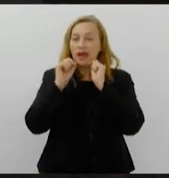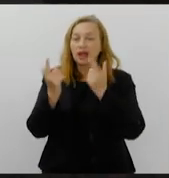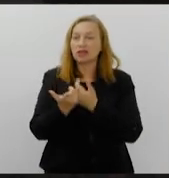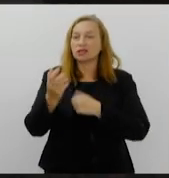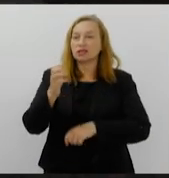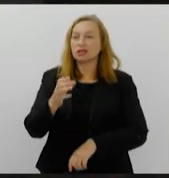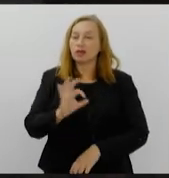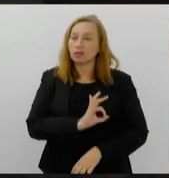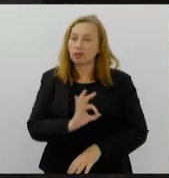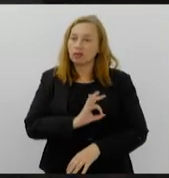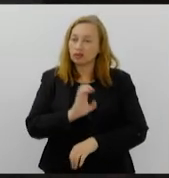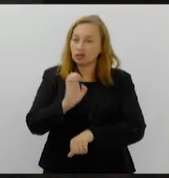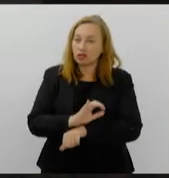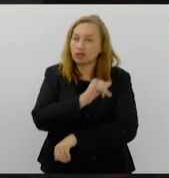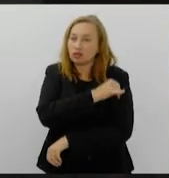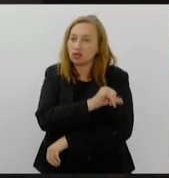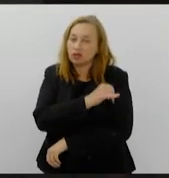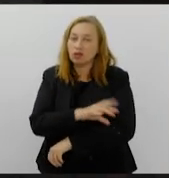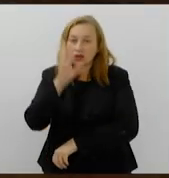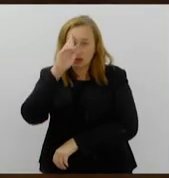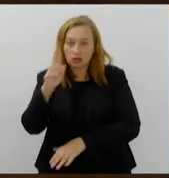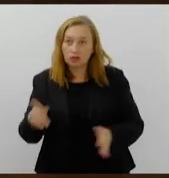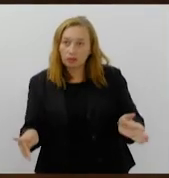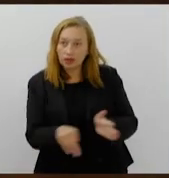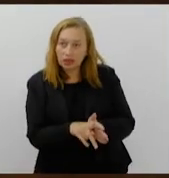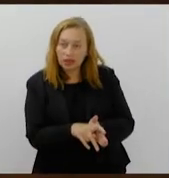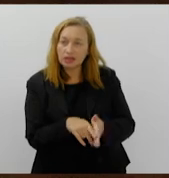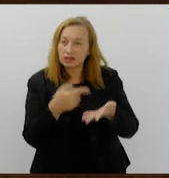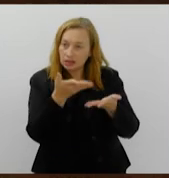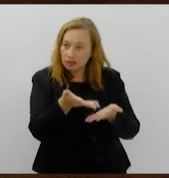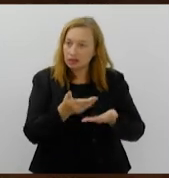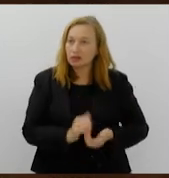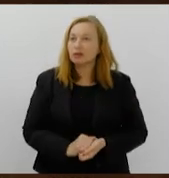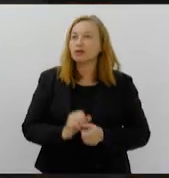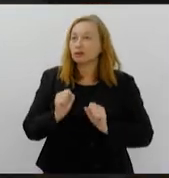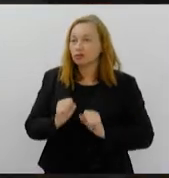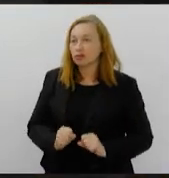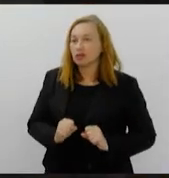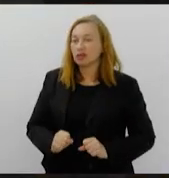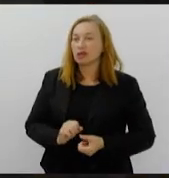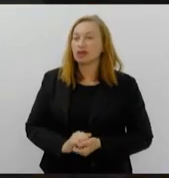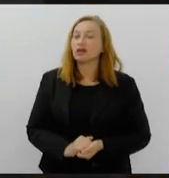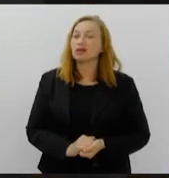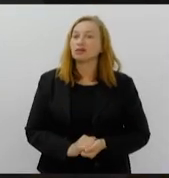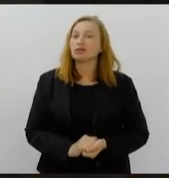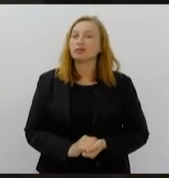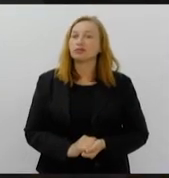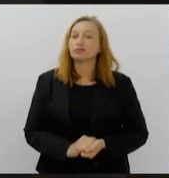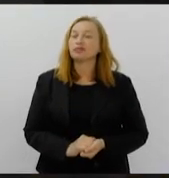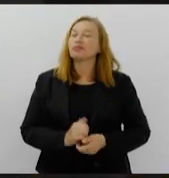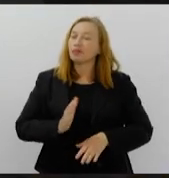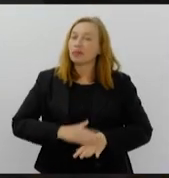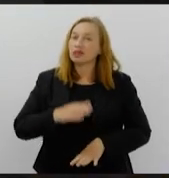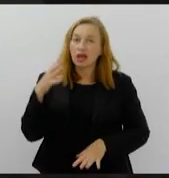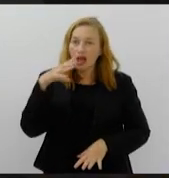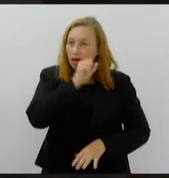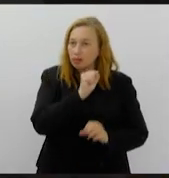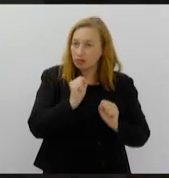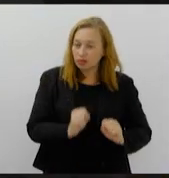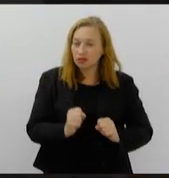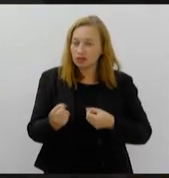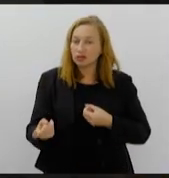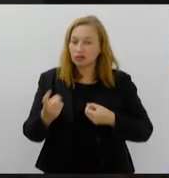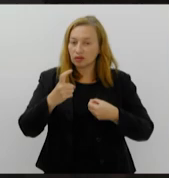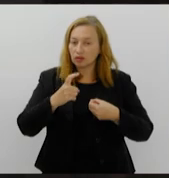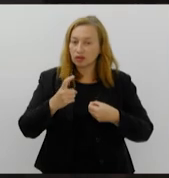Estado do Rio de Janeiro, do qual Vossa Excelência faz parte dos quadros, de poder, de maneira energética, o mais breve possível, dar um